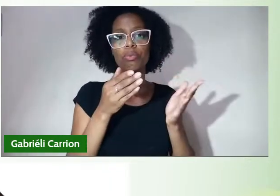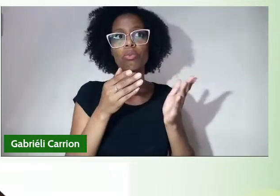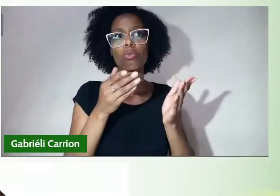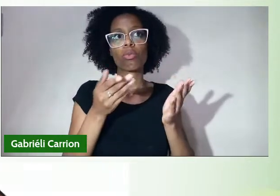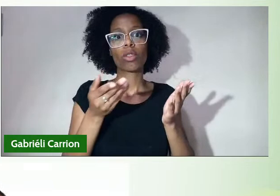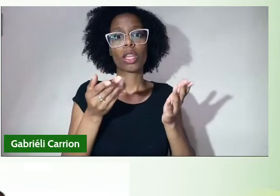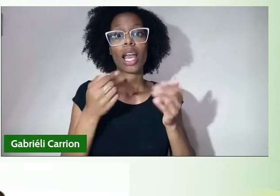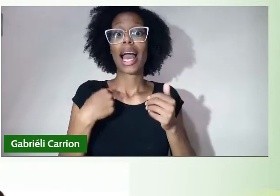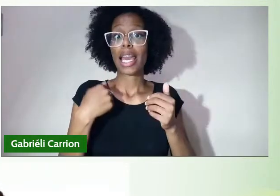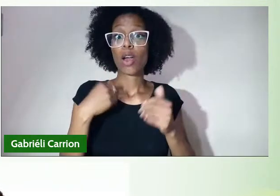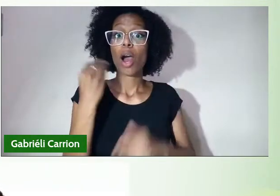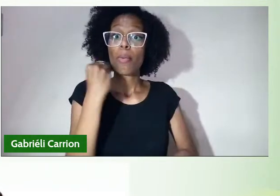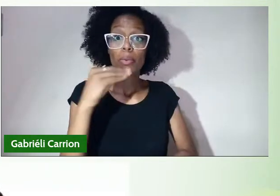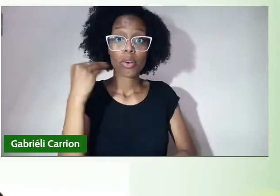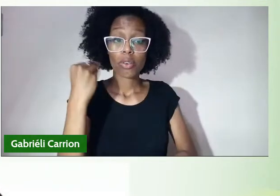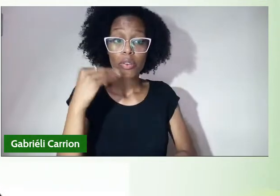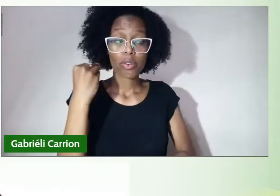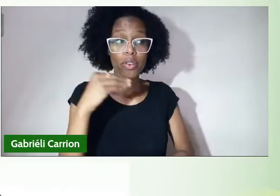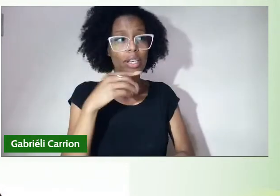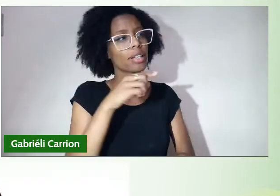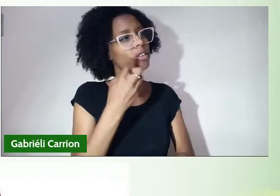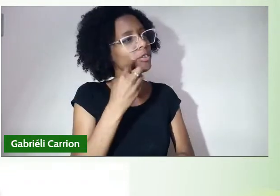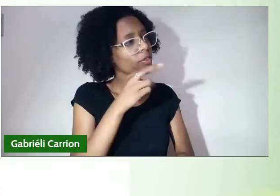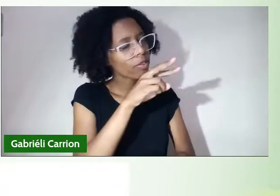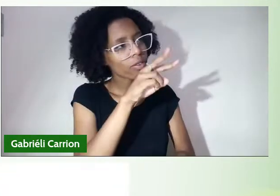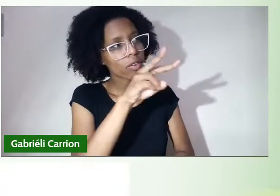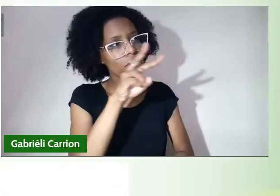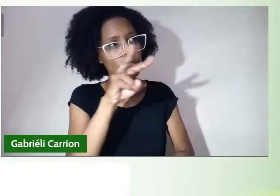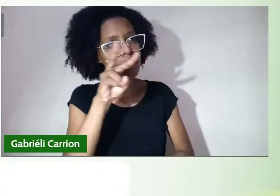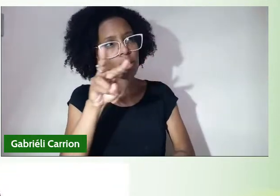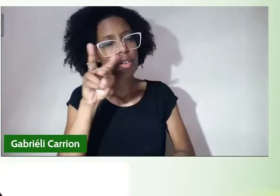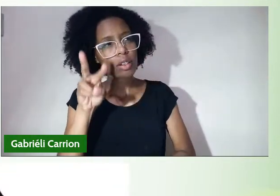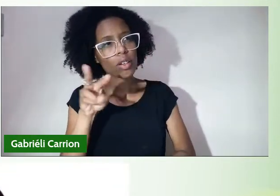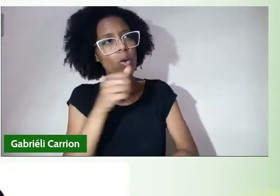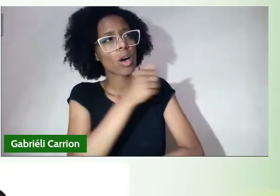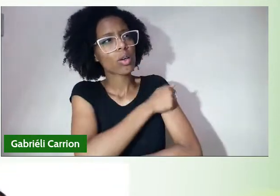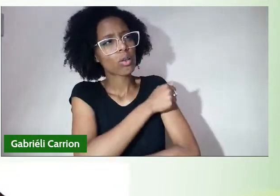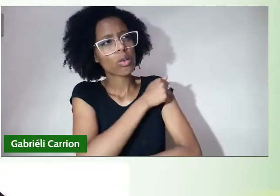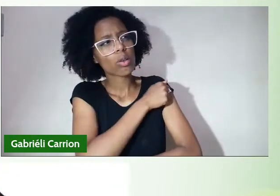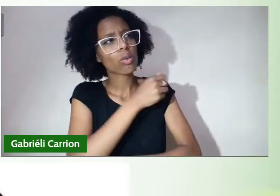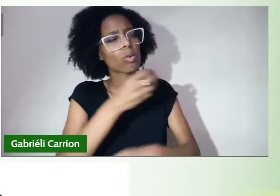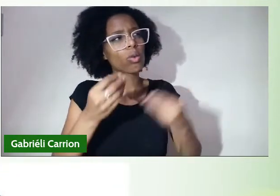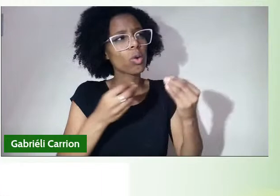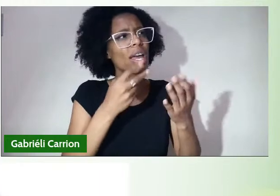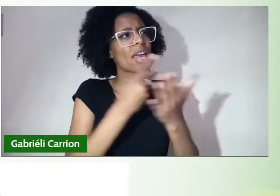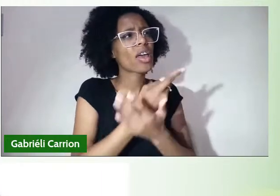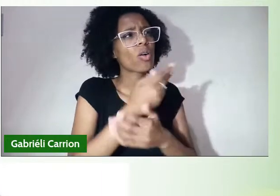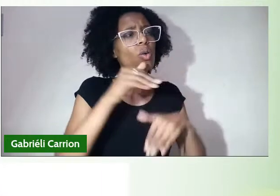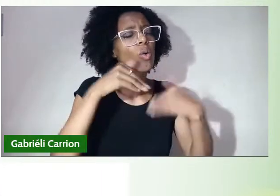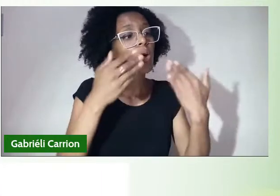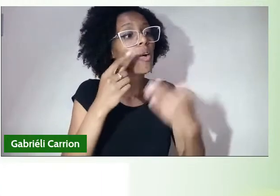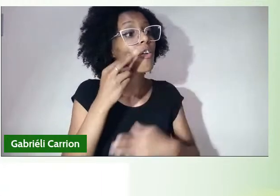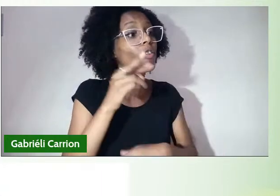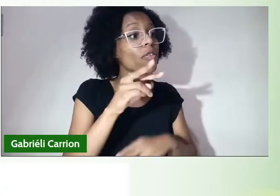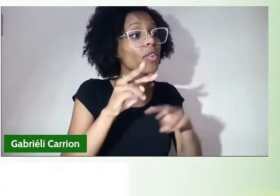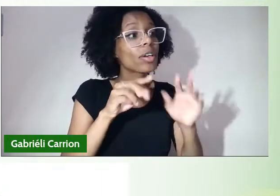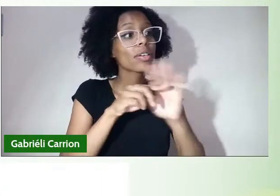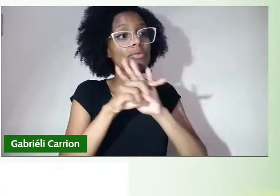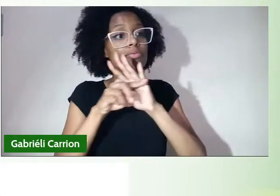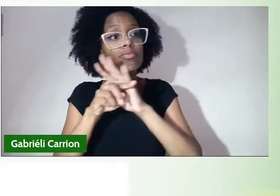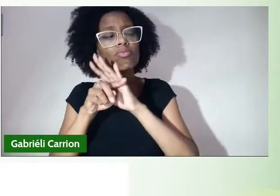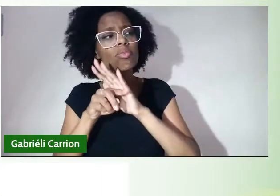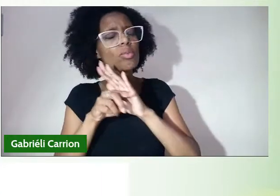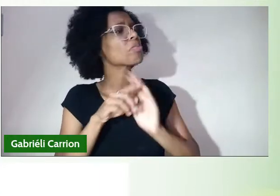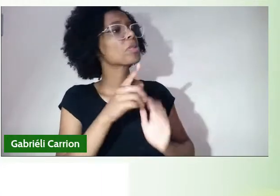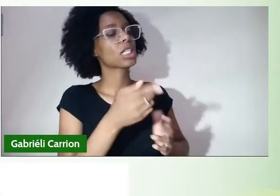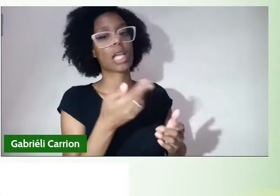eu aproveito a oportunidade de olhar o que eles estão colocando e os erros que eles estão colocando para colocar por que, que você